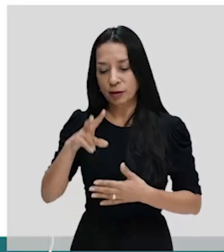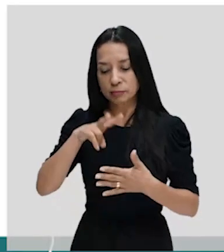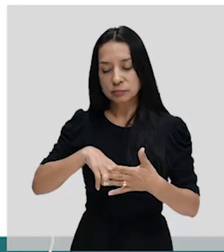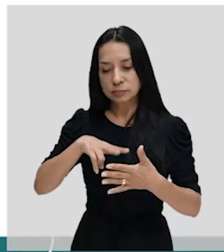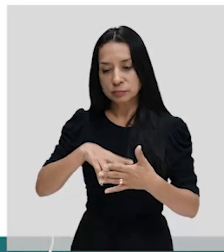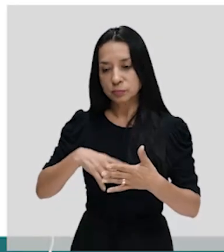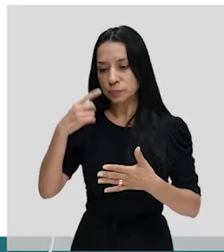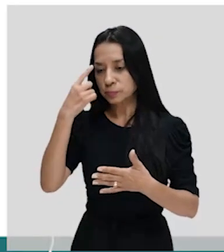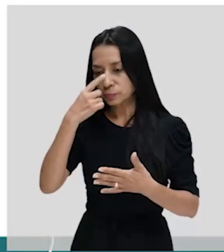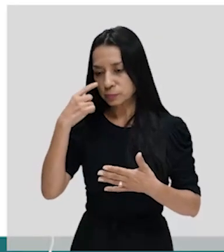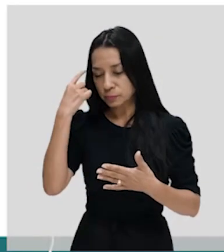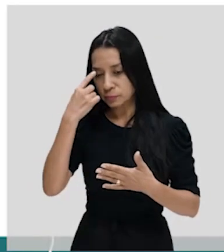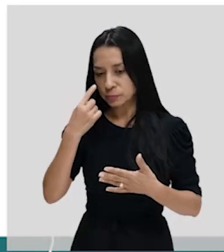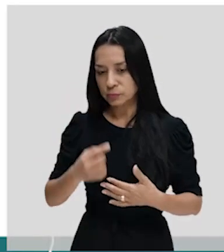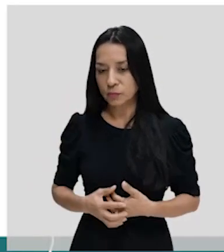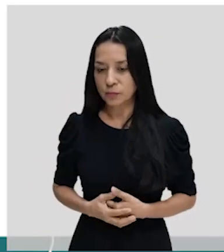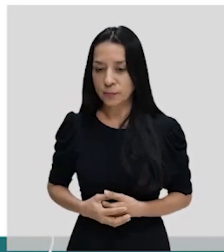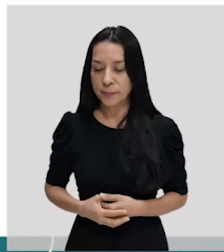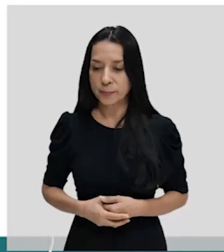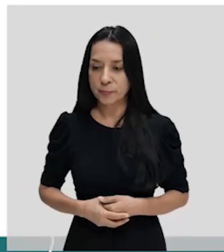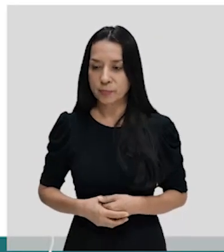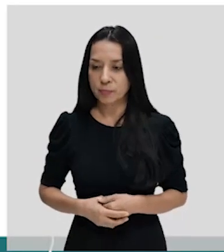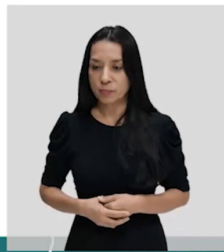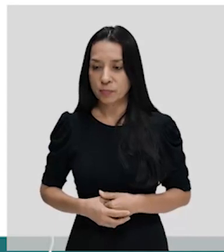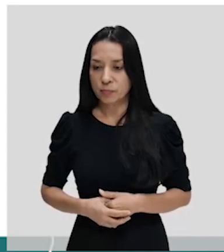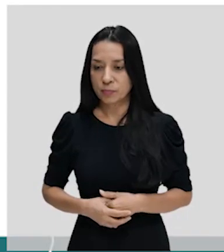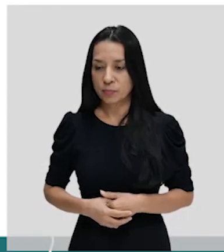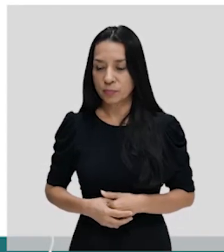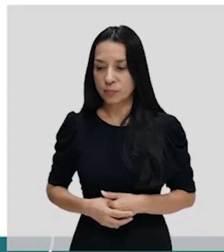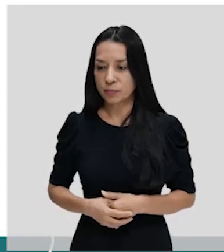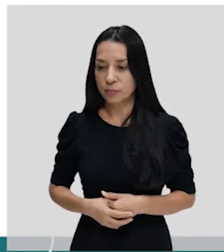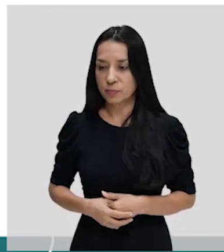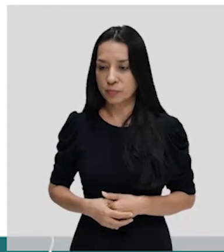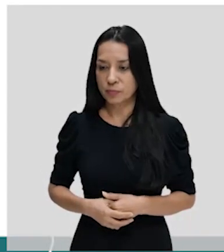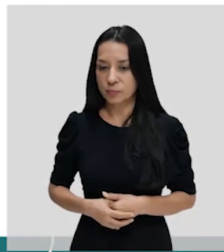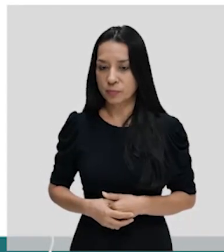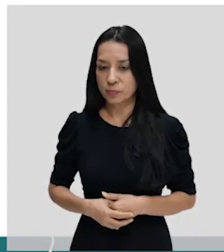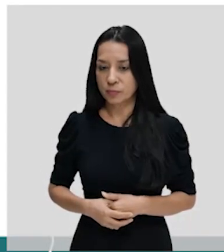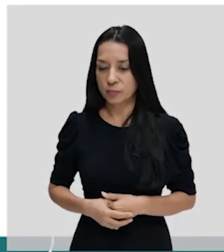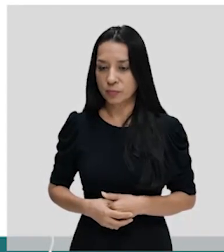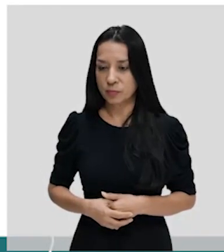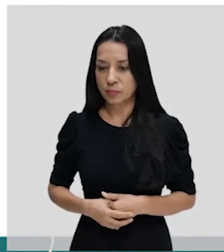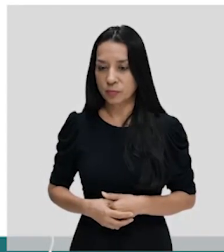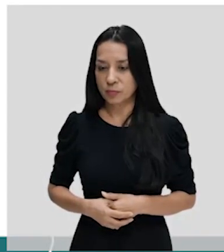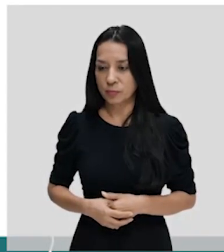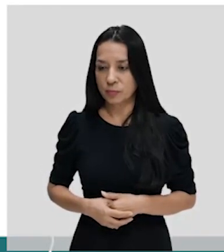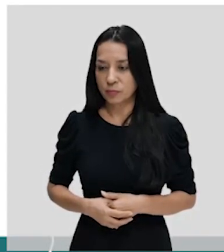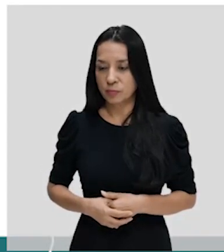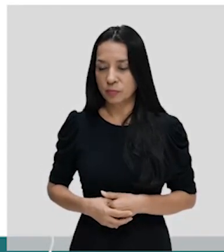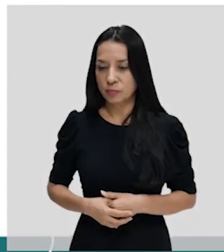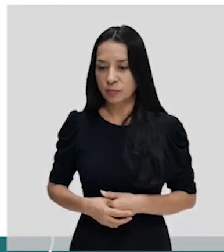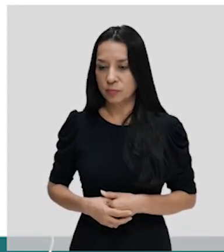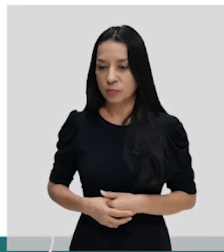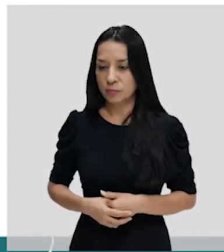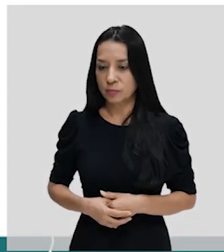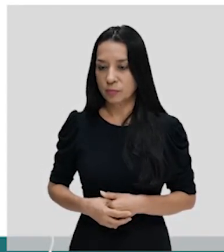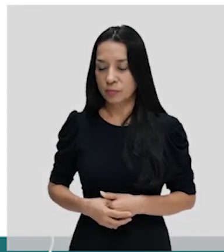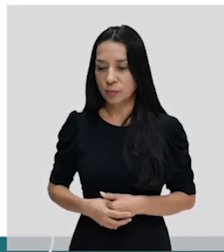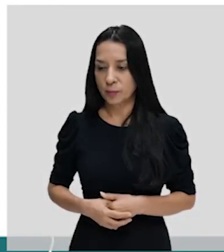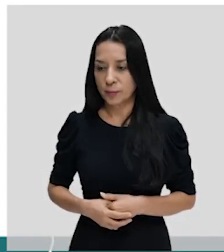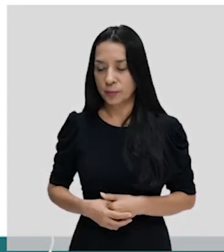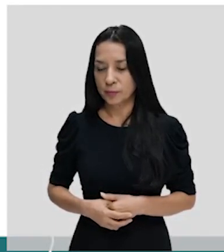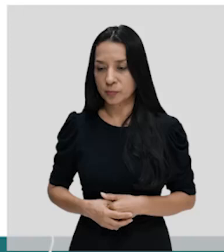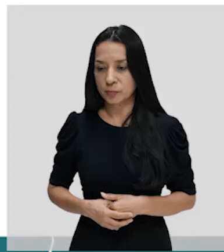pronombres posesivos se dividem em 2 categorias. Adjetivos posesivos, que